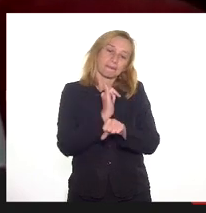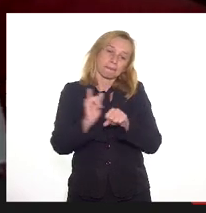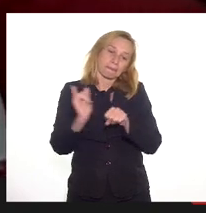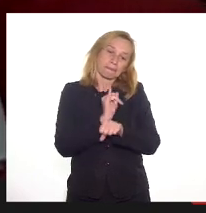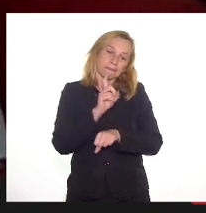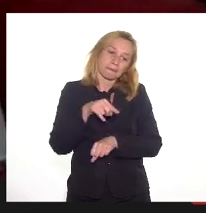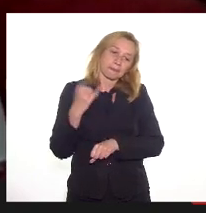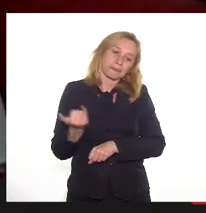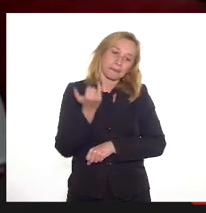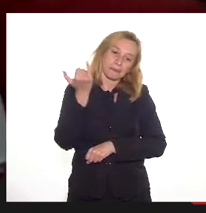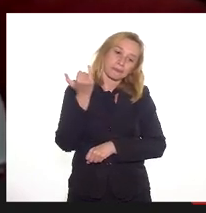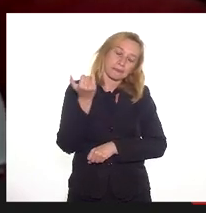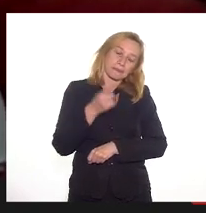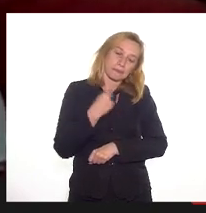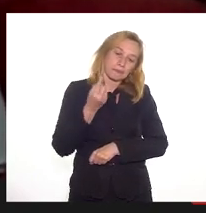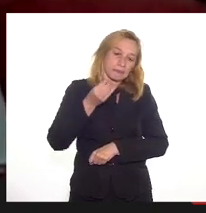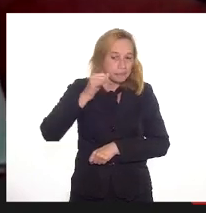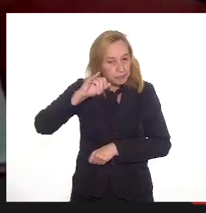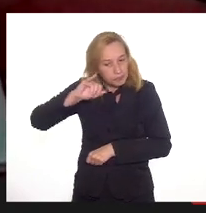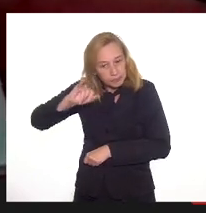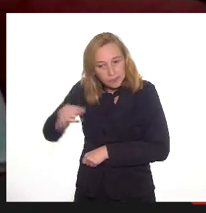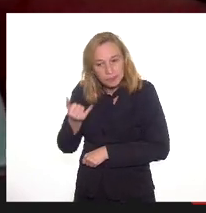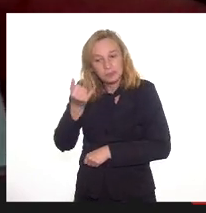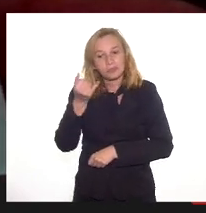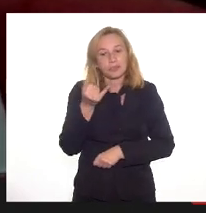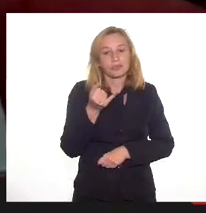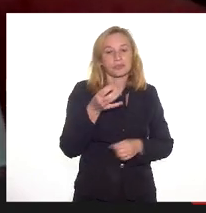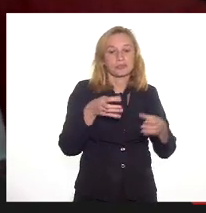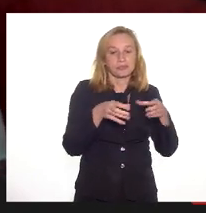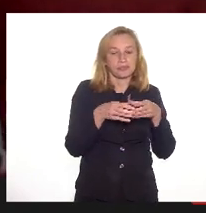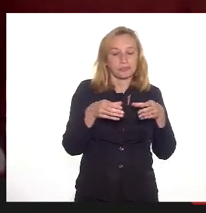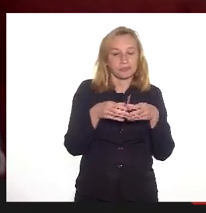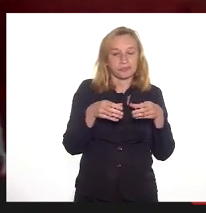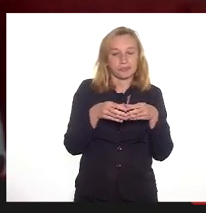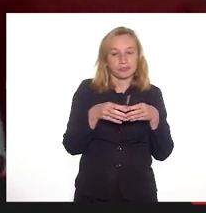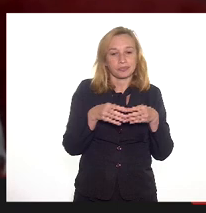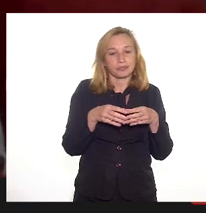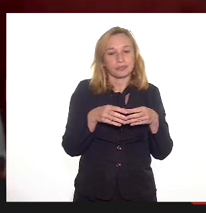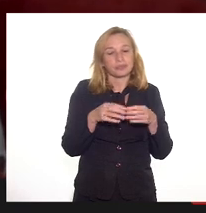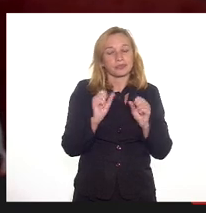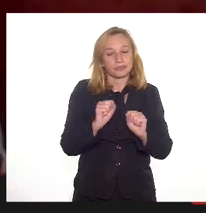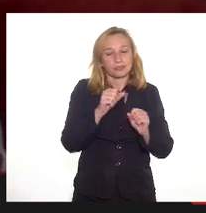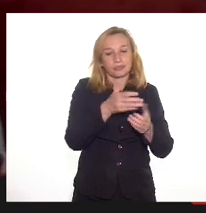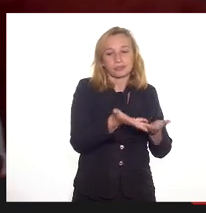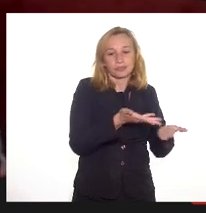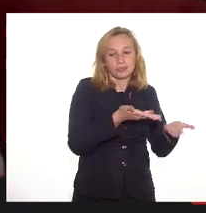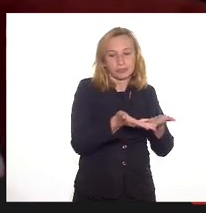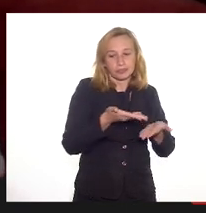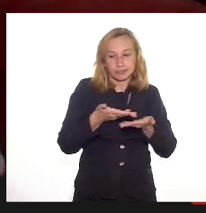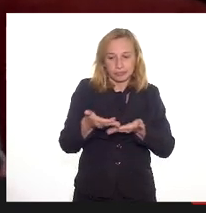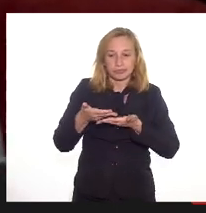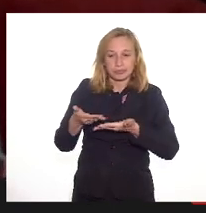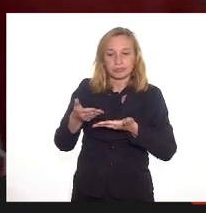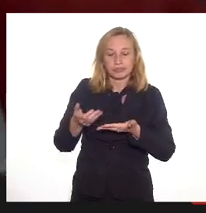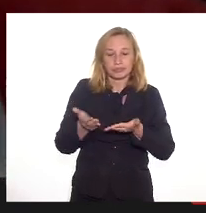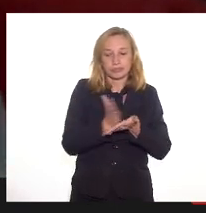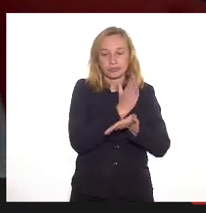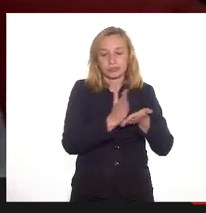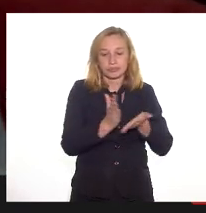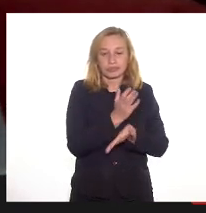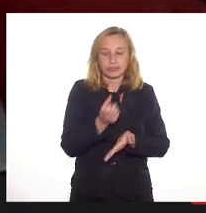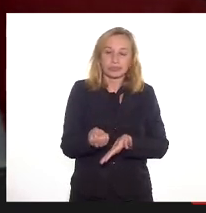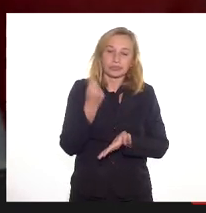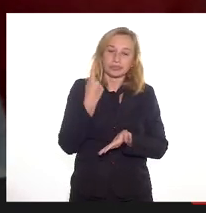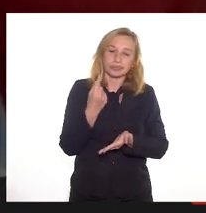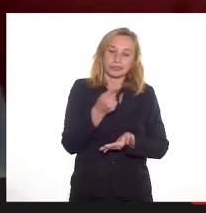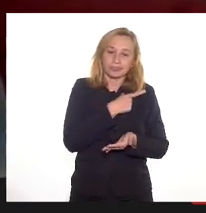importante a gente aproveitar, né, essa comissão, né, e poder convidar alguns ex-presidentes, né, de outros